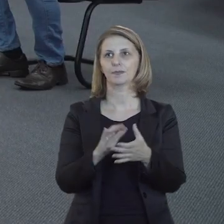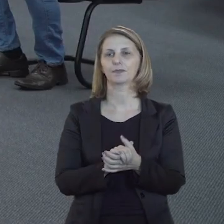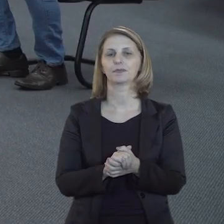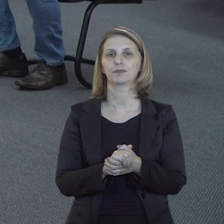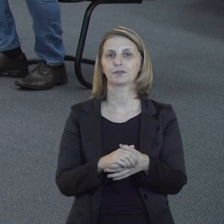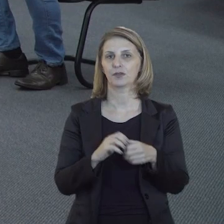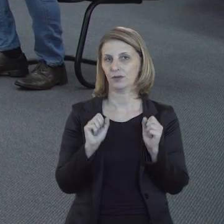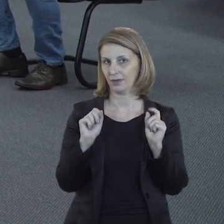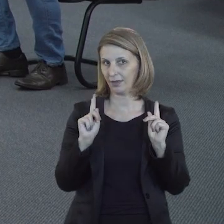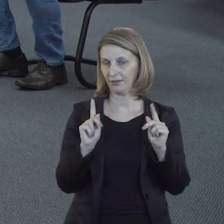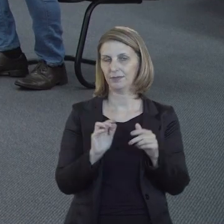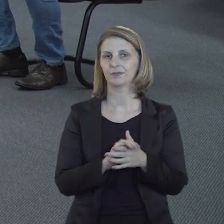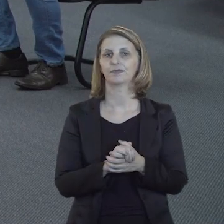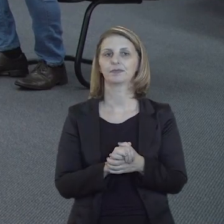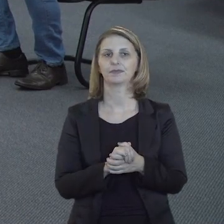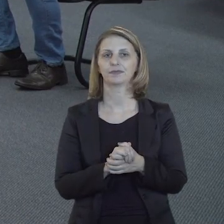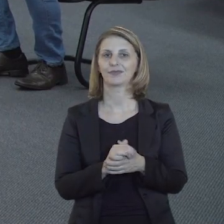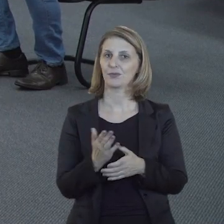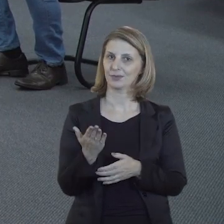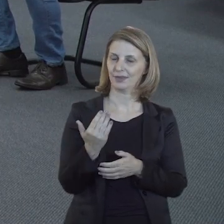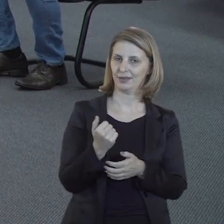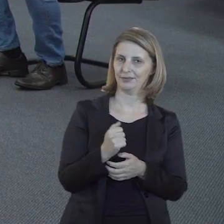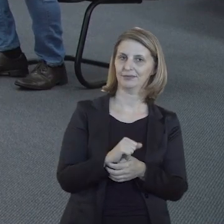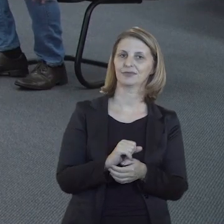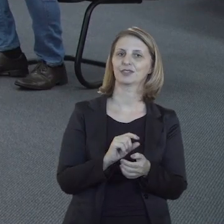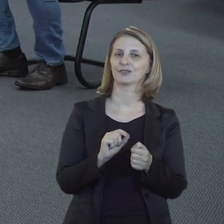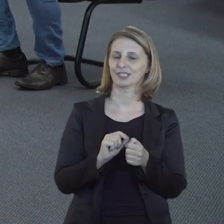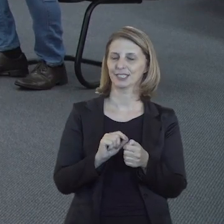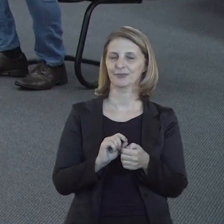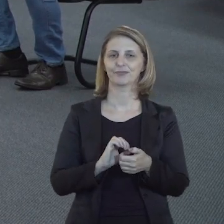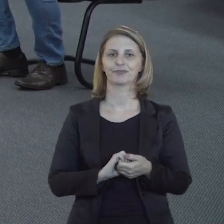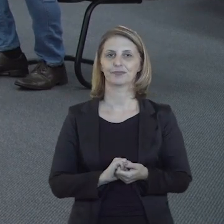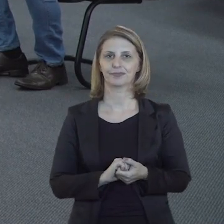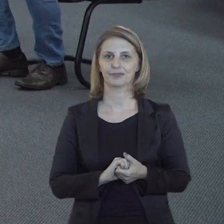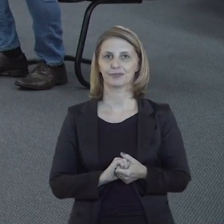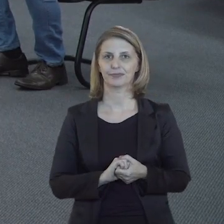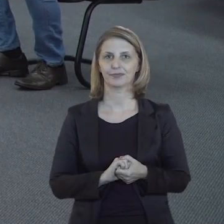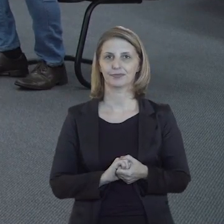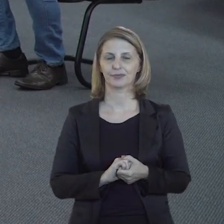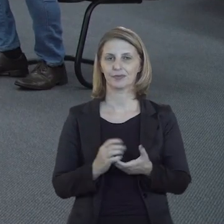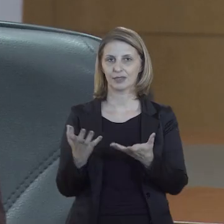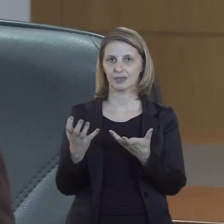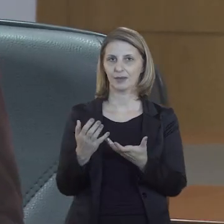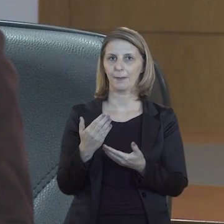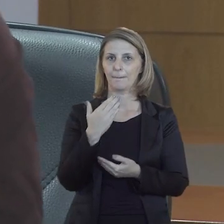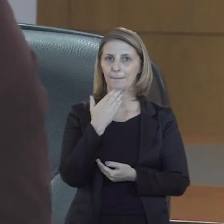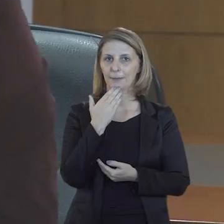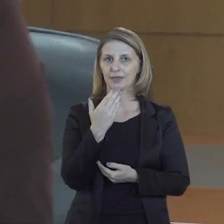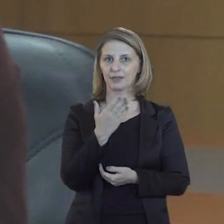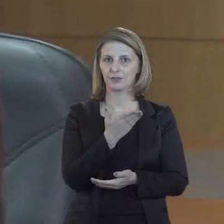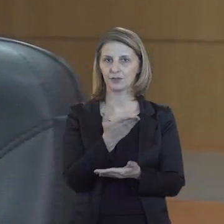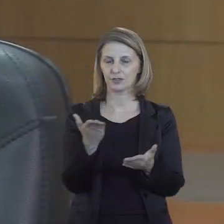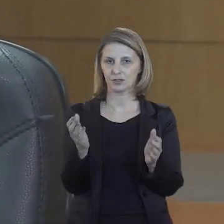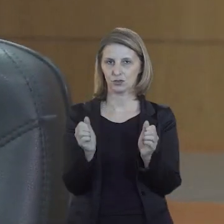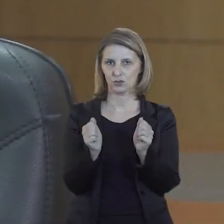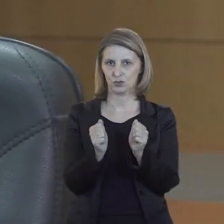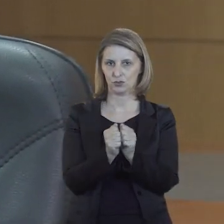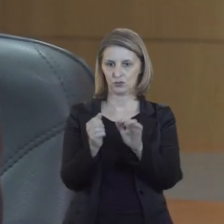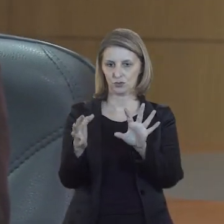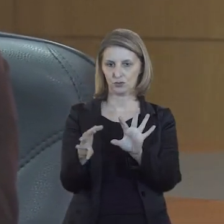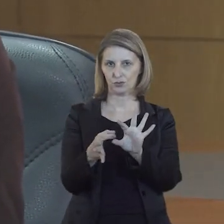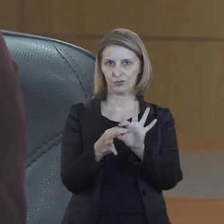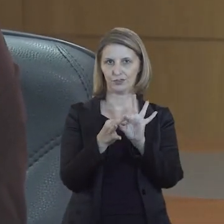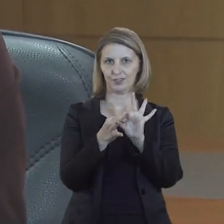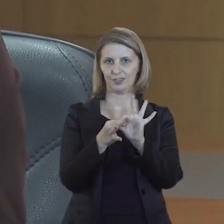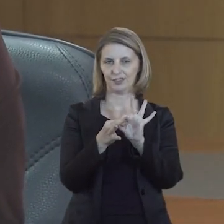uma meditação guiada. Estão afim? Vamos lá. Vamos fazer. Eu queria pedir para